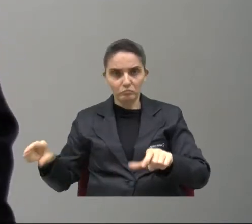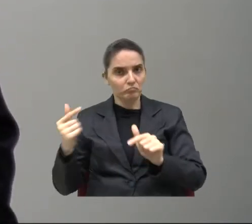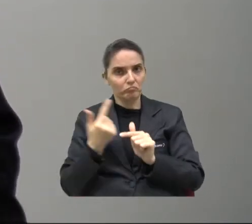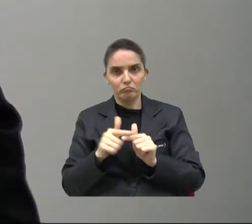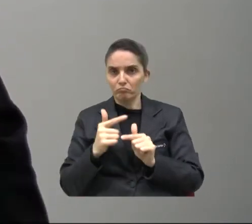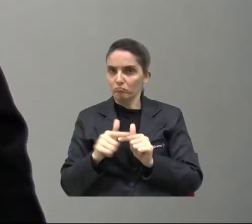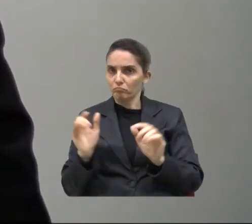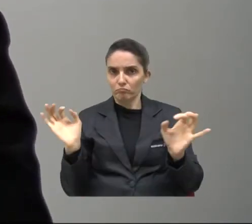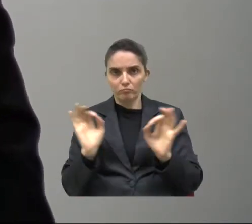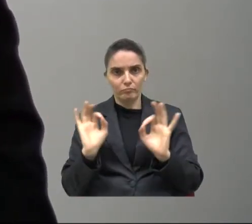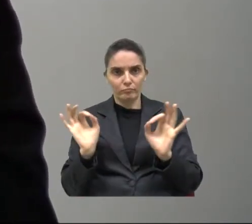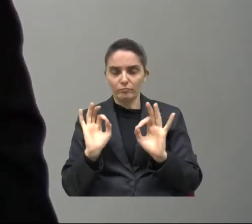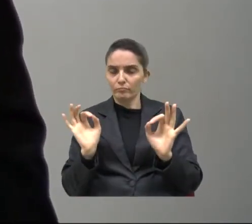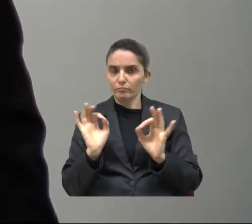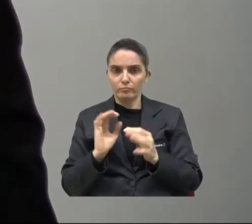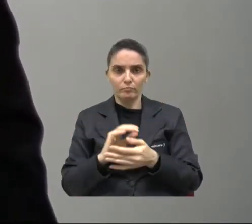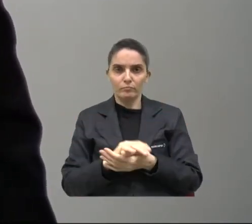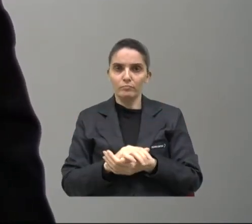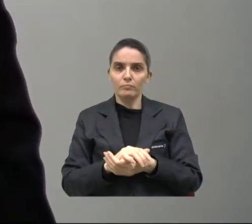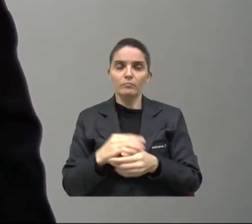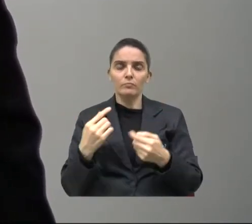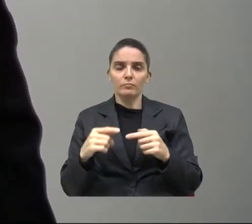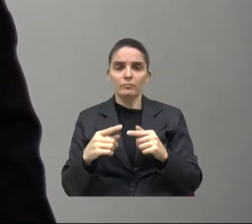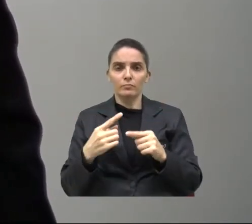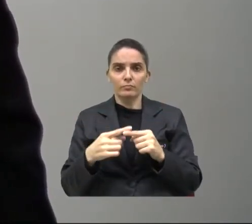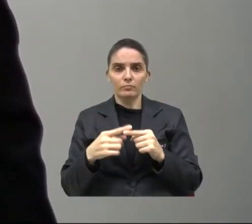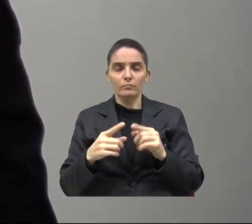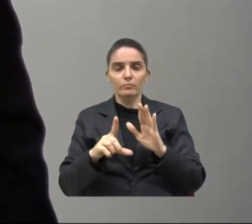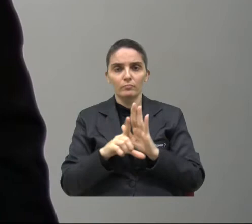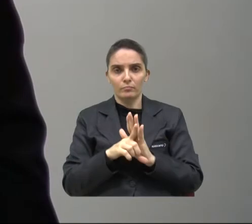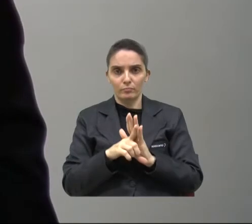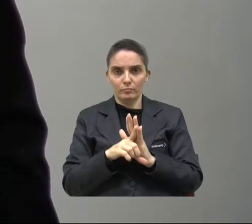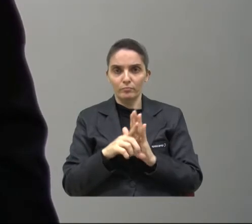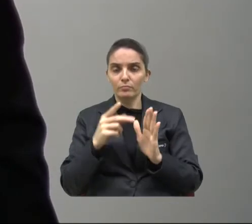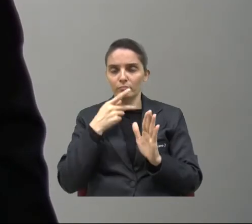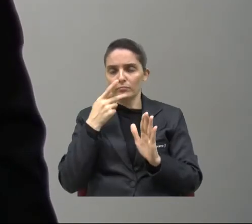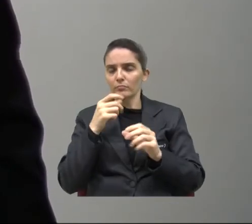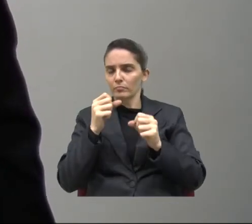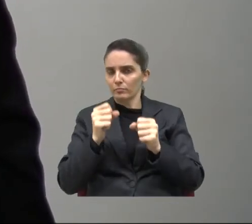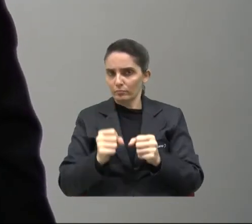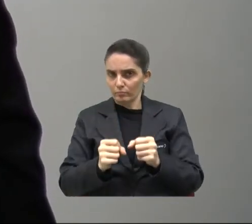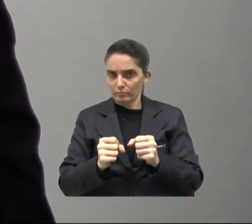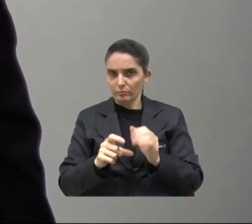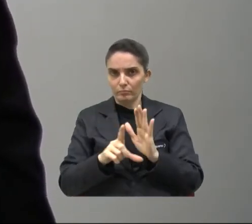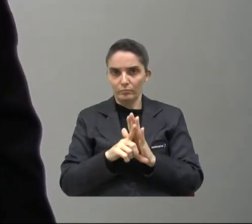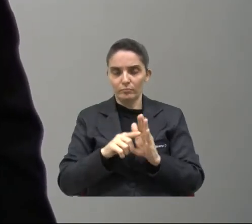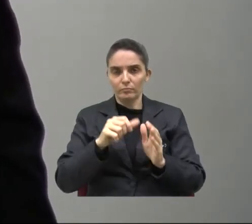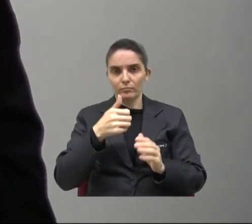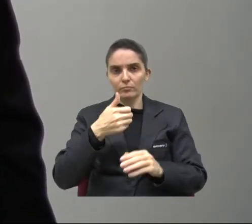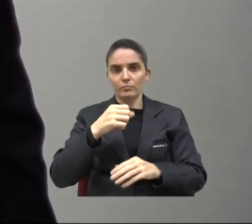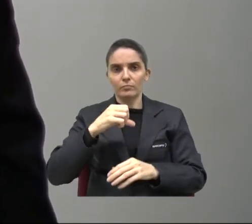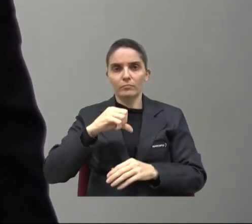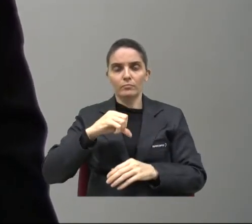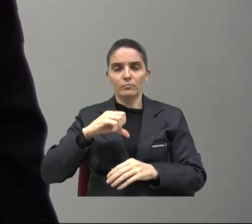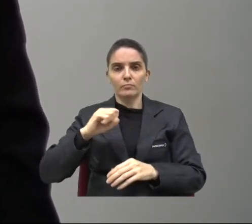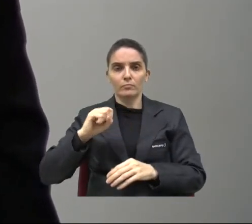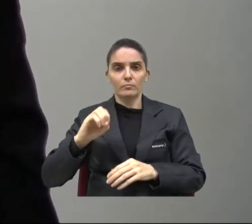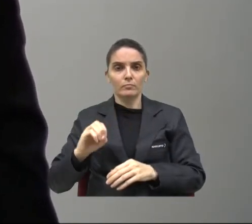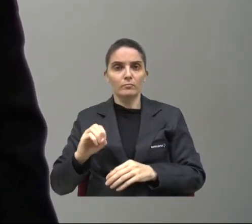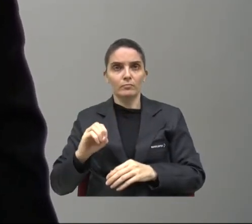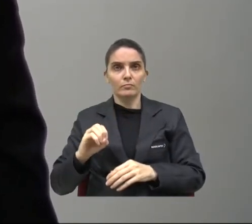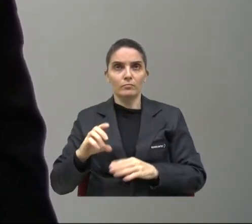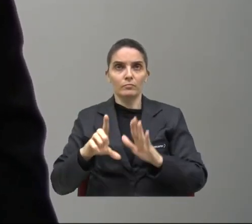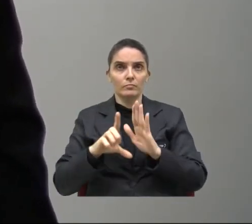nenhum quanto às leis que a Constituição permite. A lei de 1980, alemão, não é a Constituição